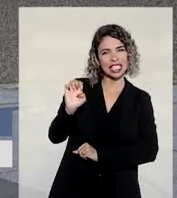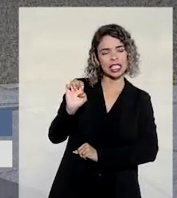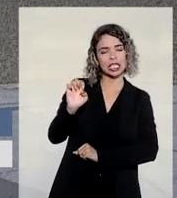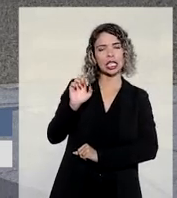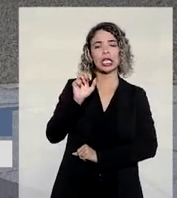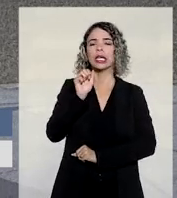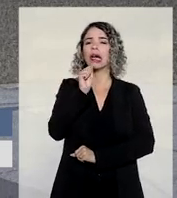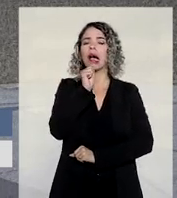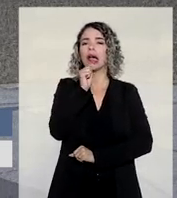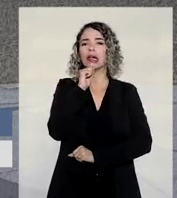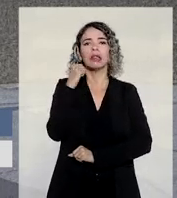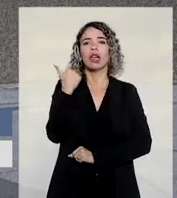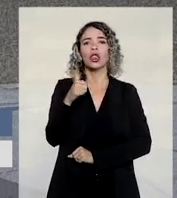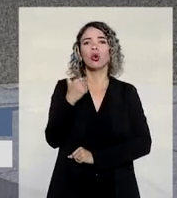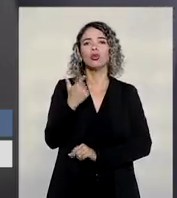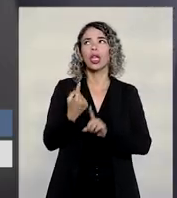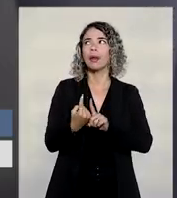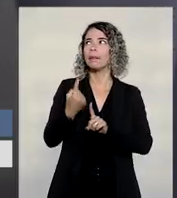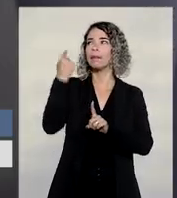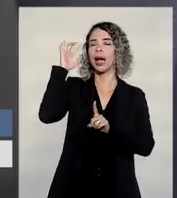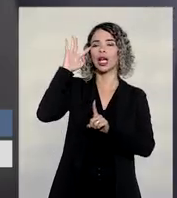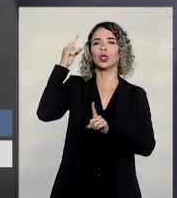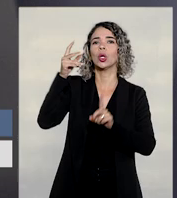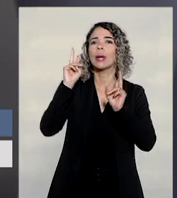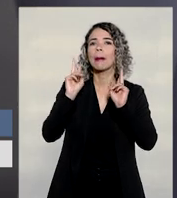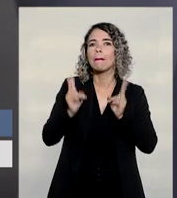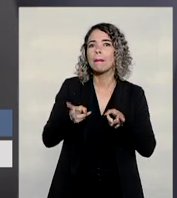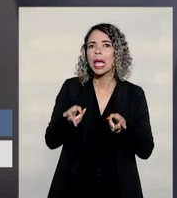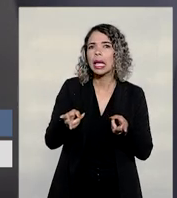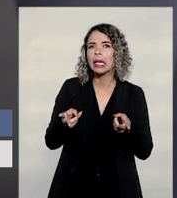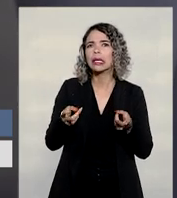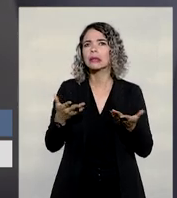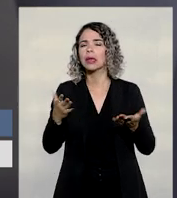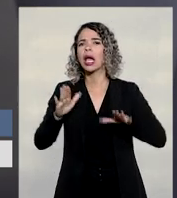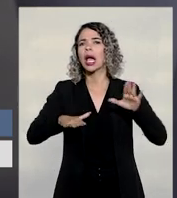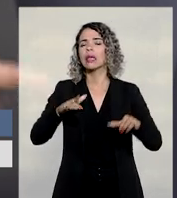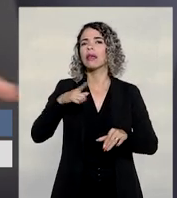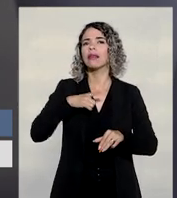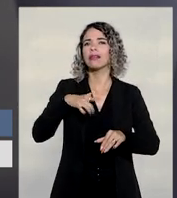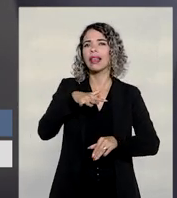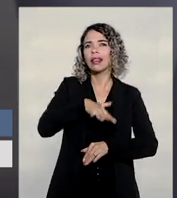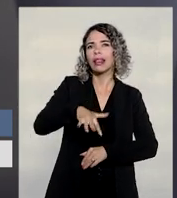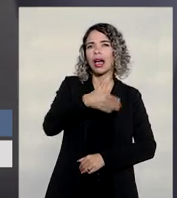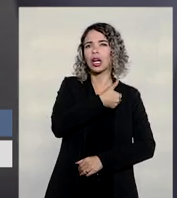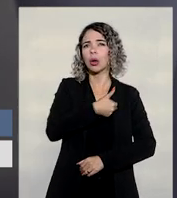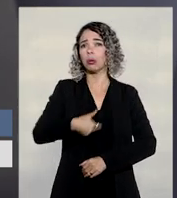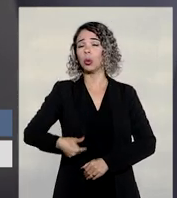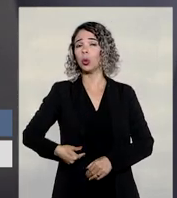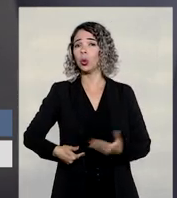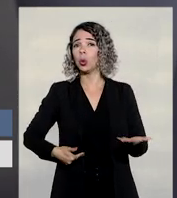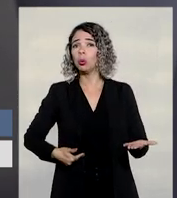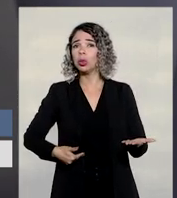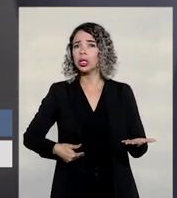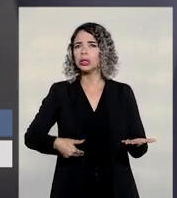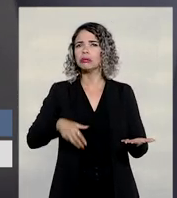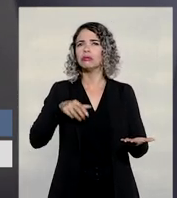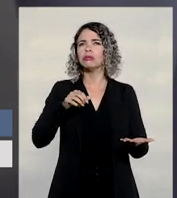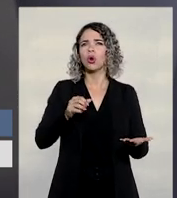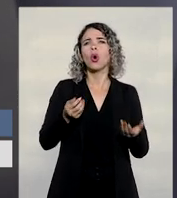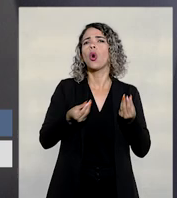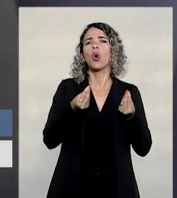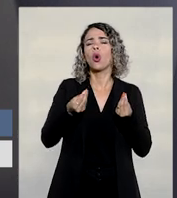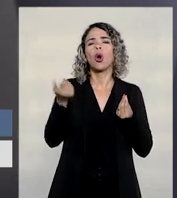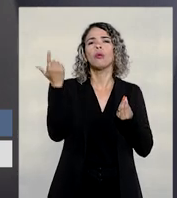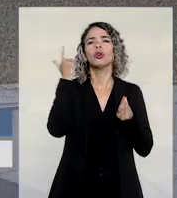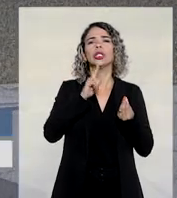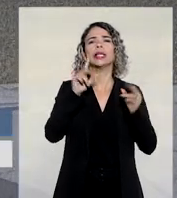na decisão ou no acórdão, inclusive se houver matéria de ordem pública? E claro, né, para quem quer aí entender direito, o que é